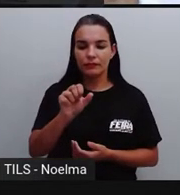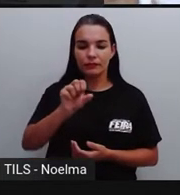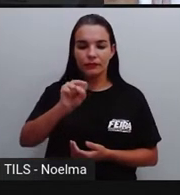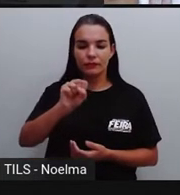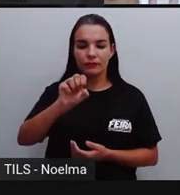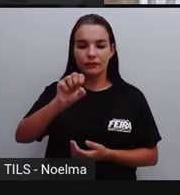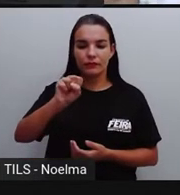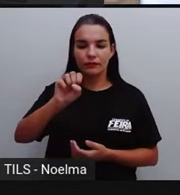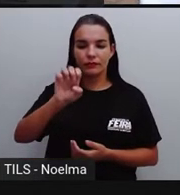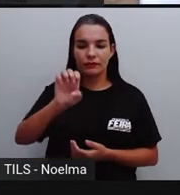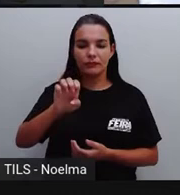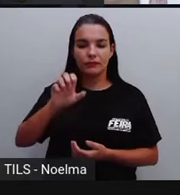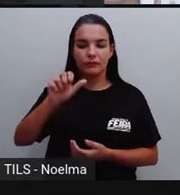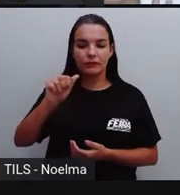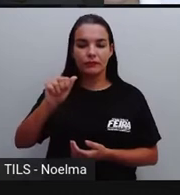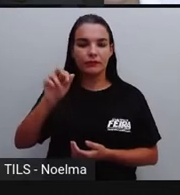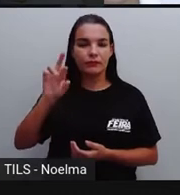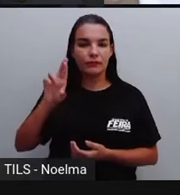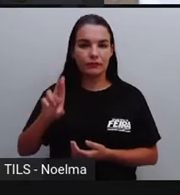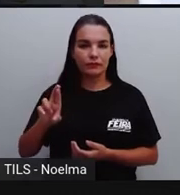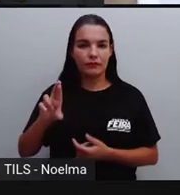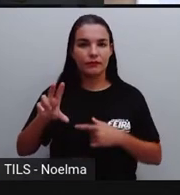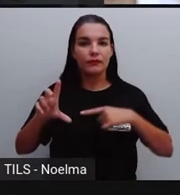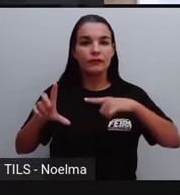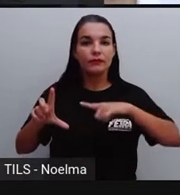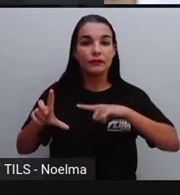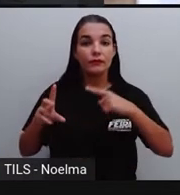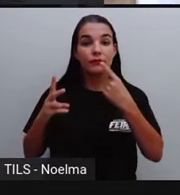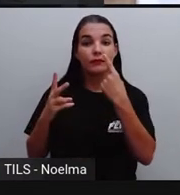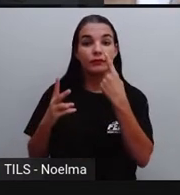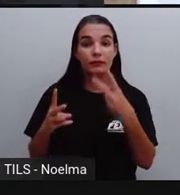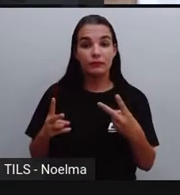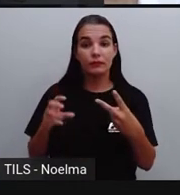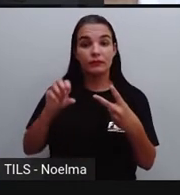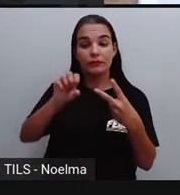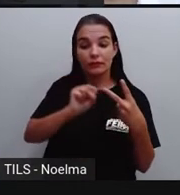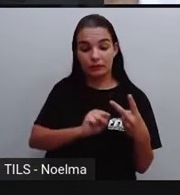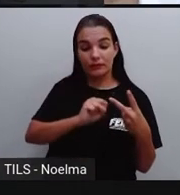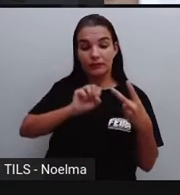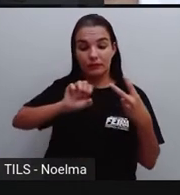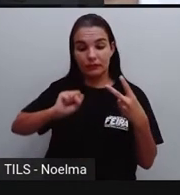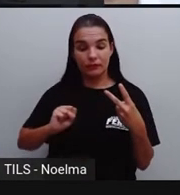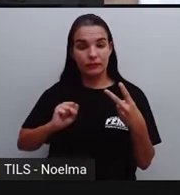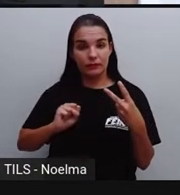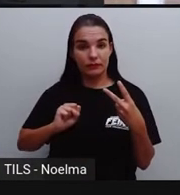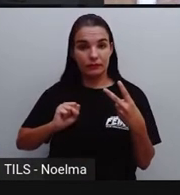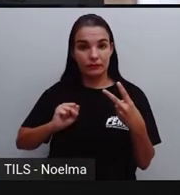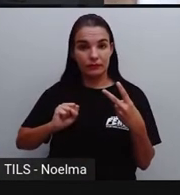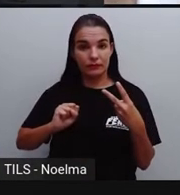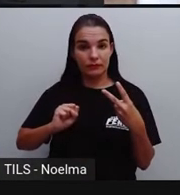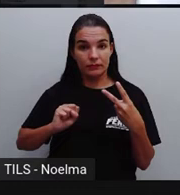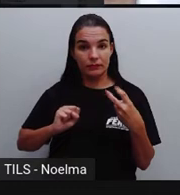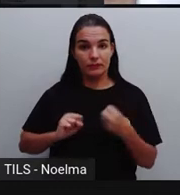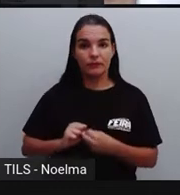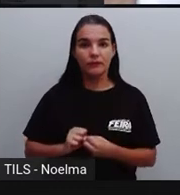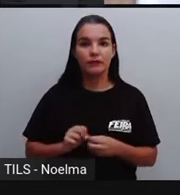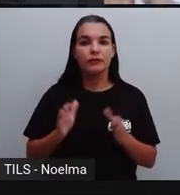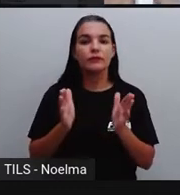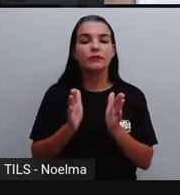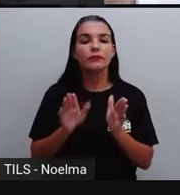ó, o si duas vezes. Duas letras si na mesma palavra, tá?